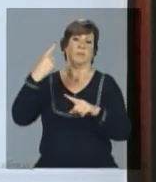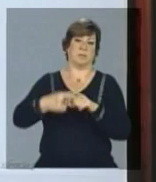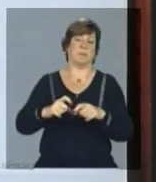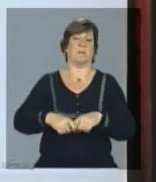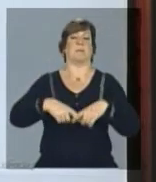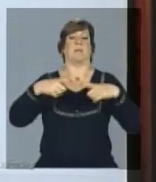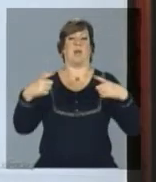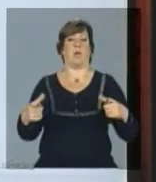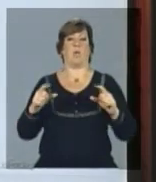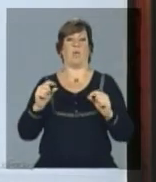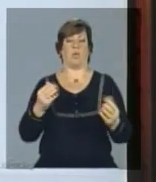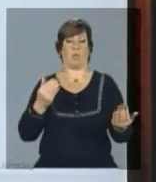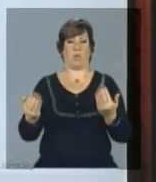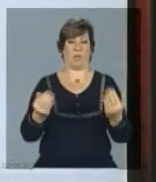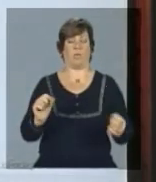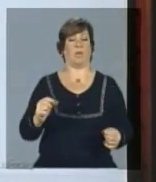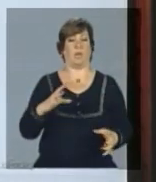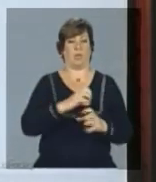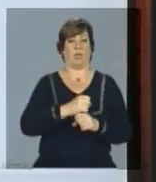uma incidência oito vezes maior, que é de